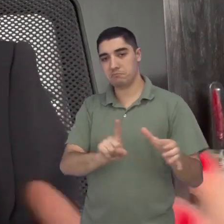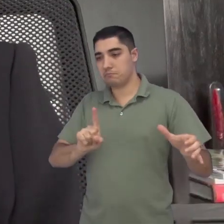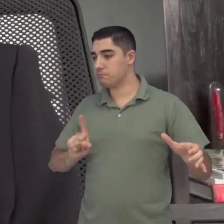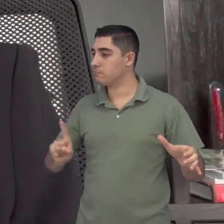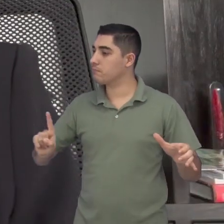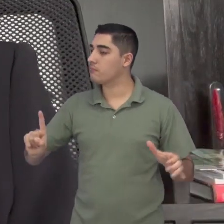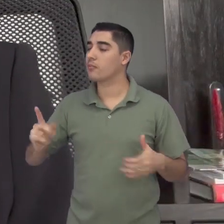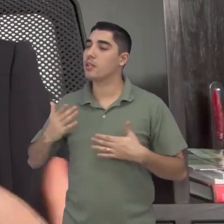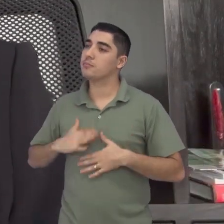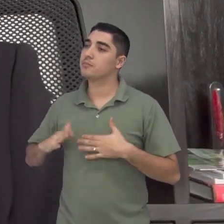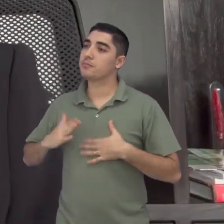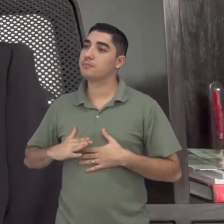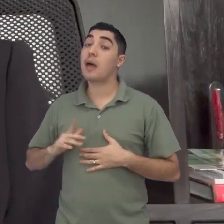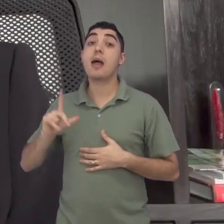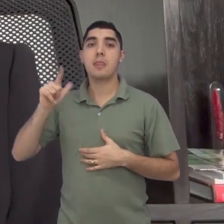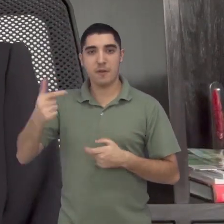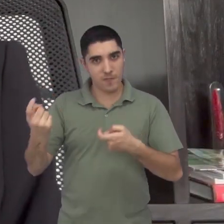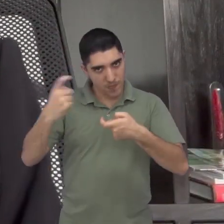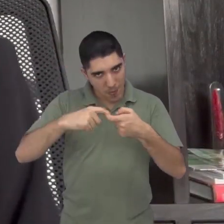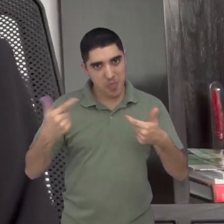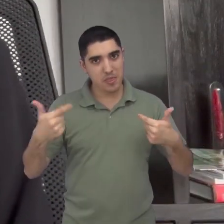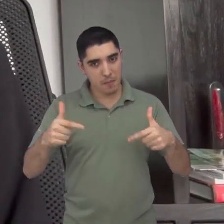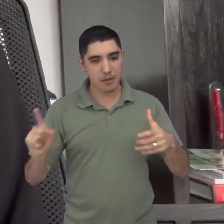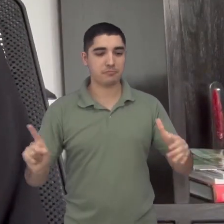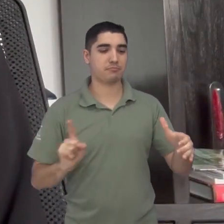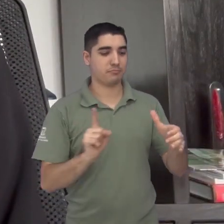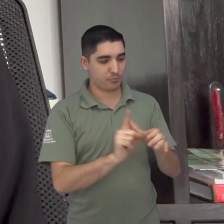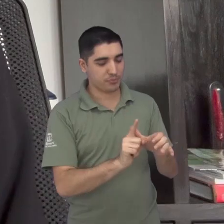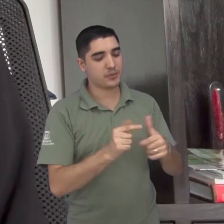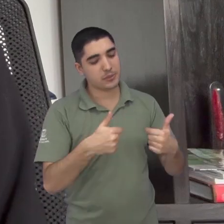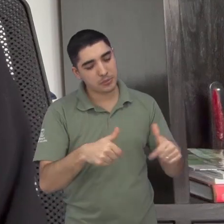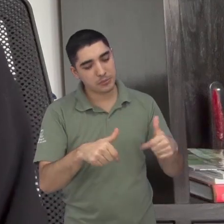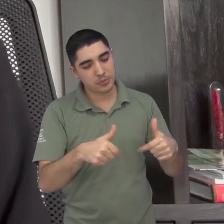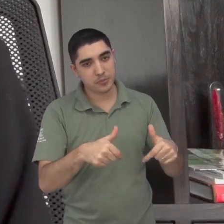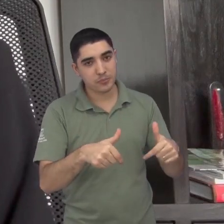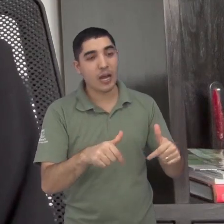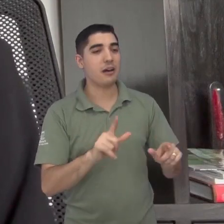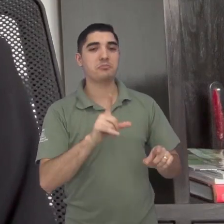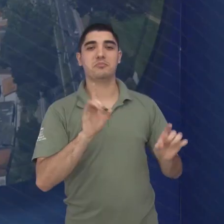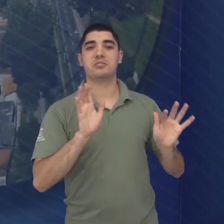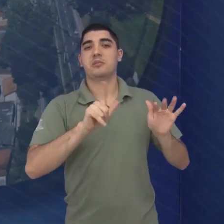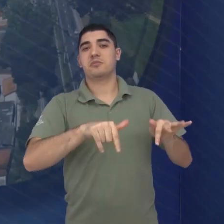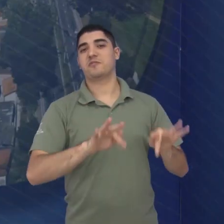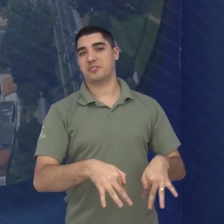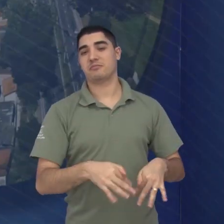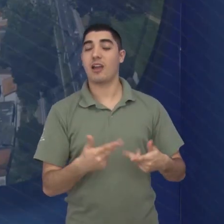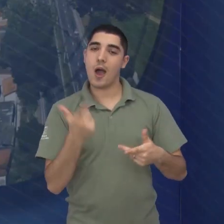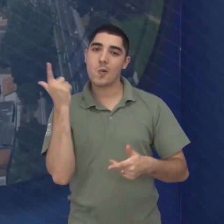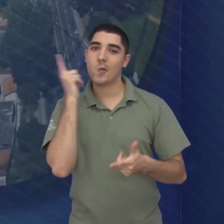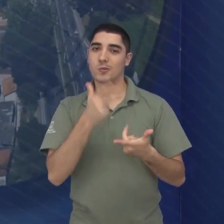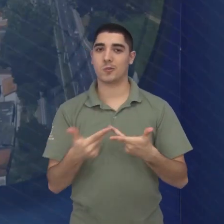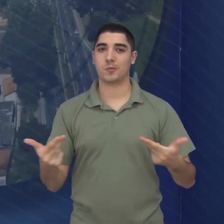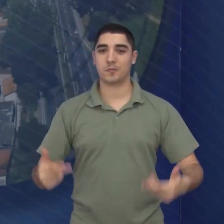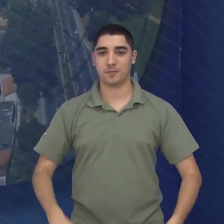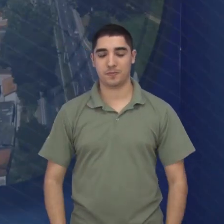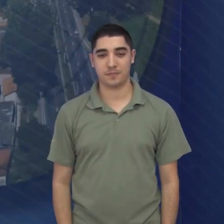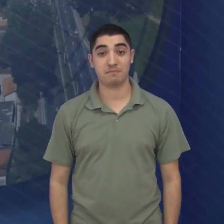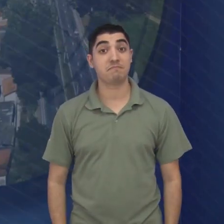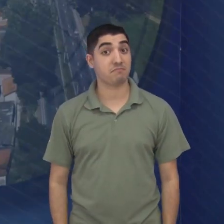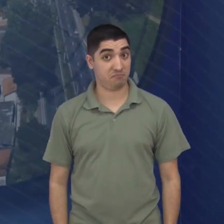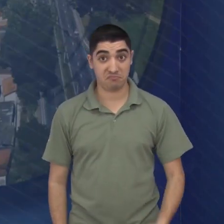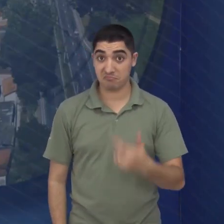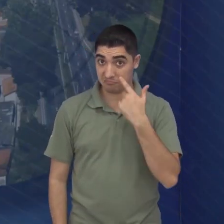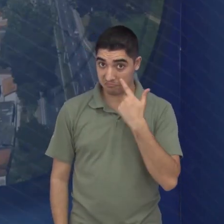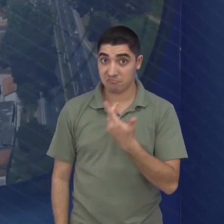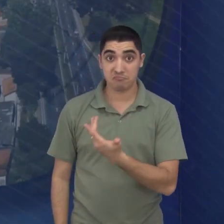cansado, sobrecarregado e muitas vezes nem percebendo que a gente conseguiu produzir o que a gente precisava. É isso aí,